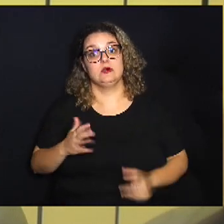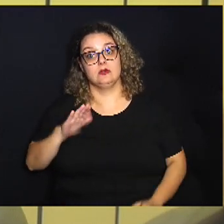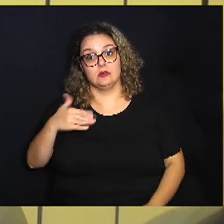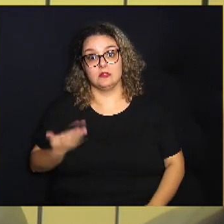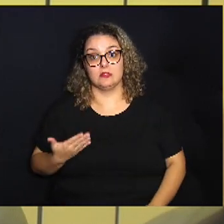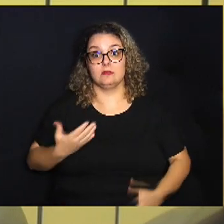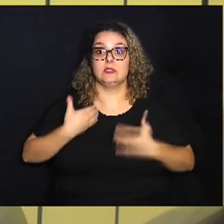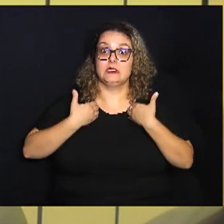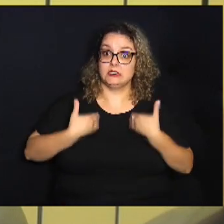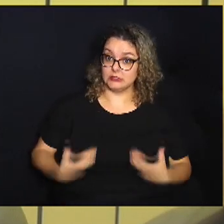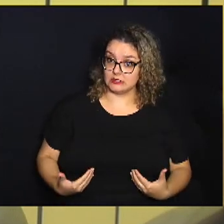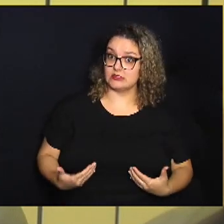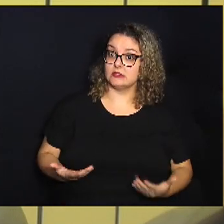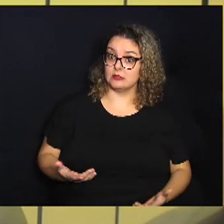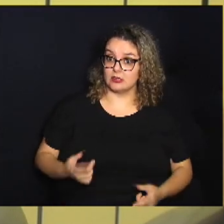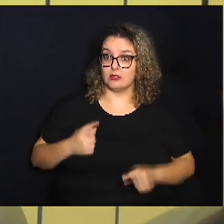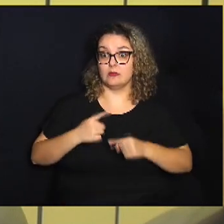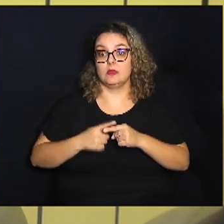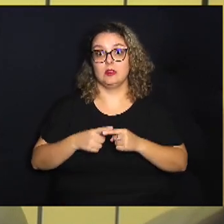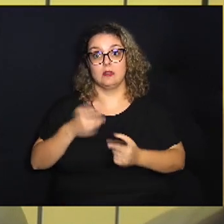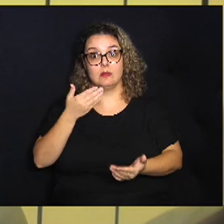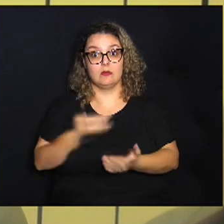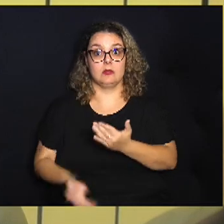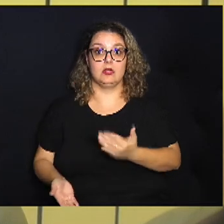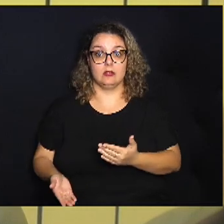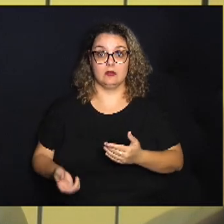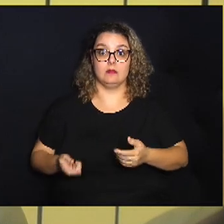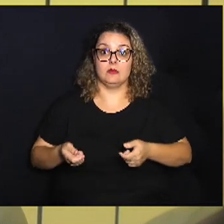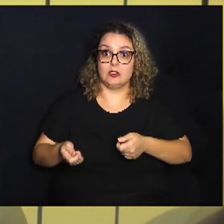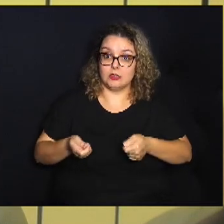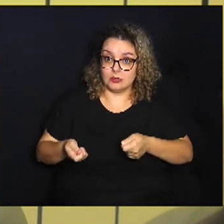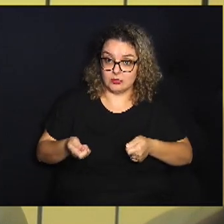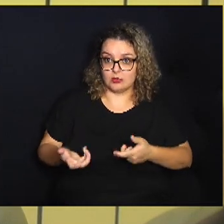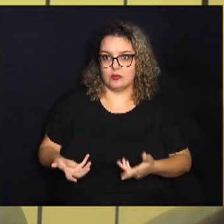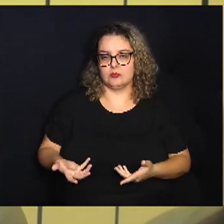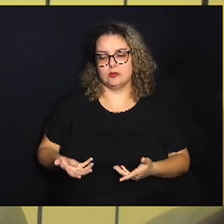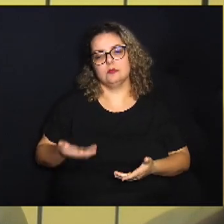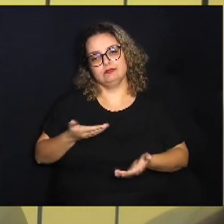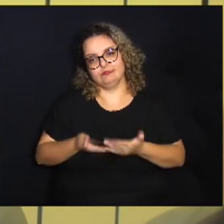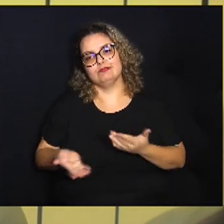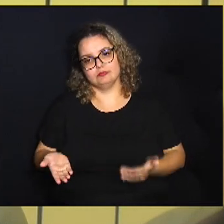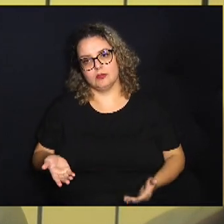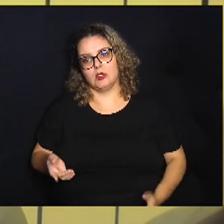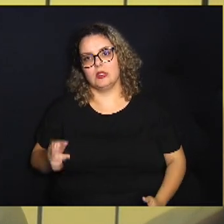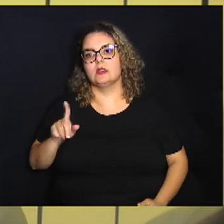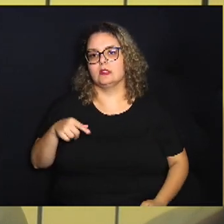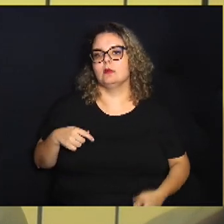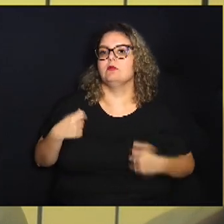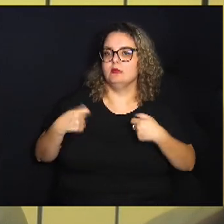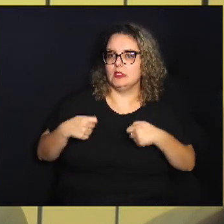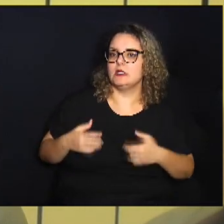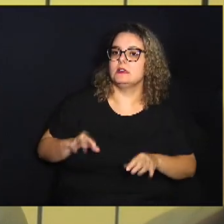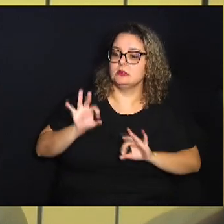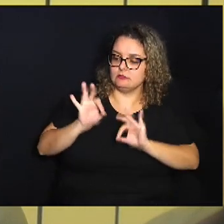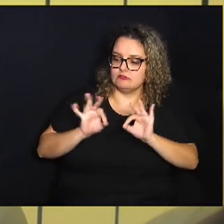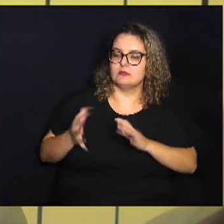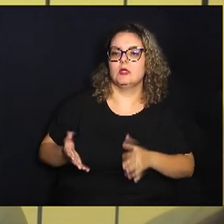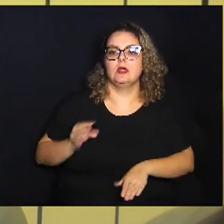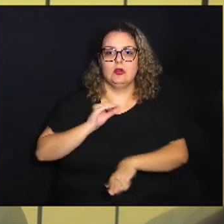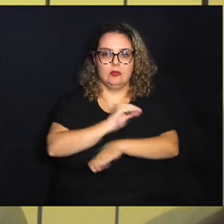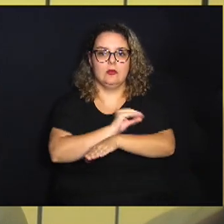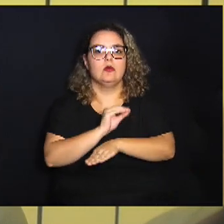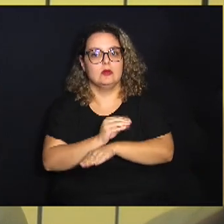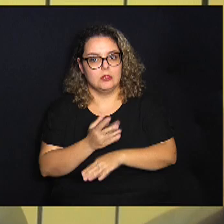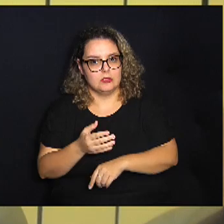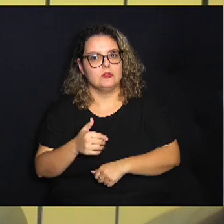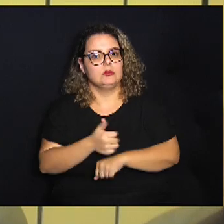muito cansado. Porque daí você perde e perde a destreza. Então, é isso. Tem que estar muito bem e cuidando muito do